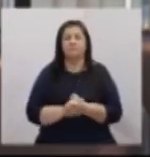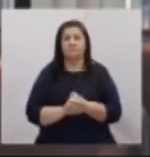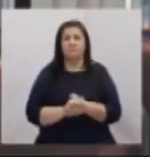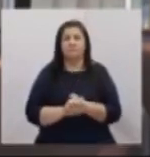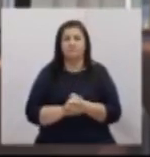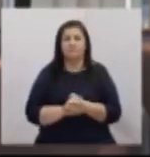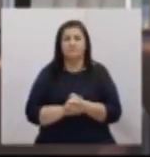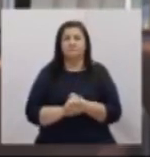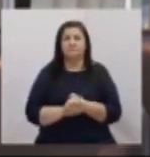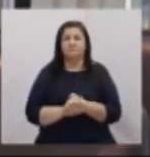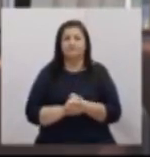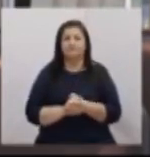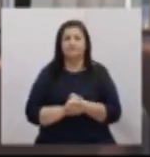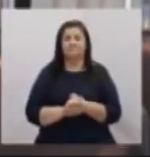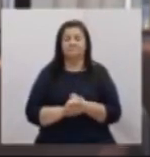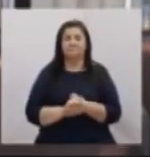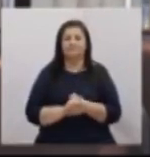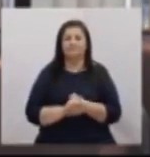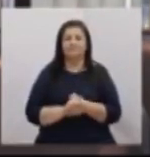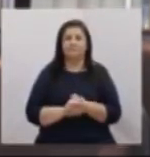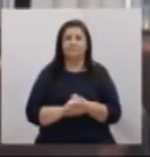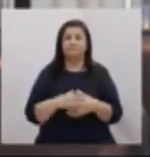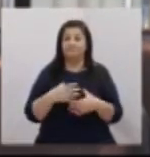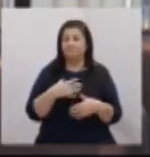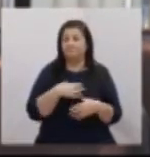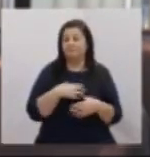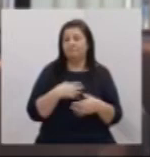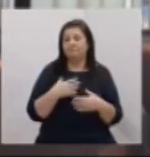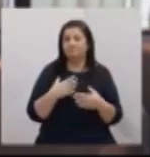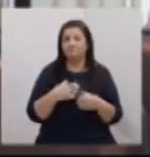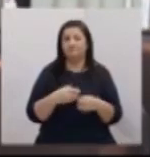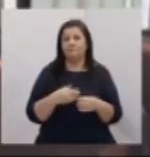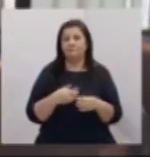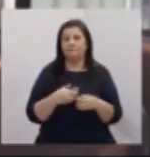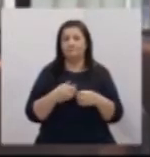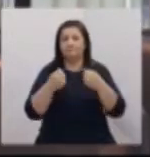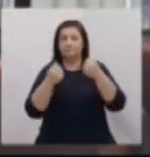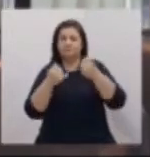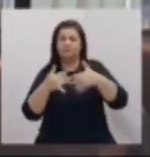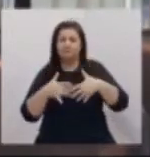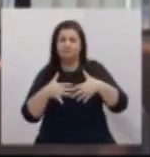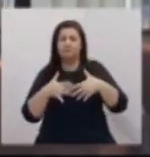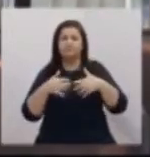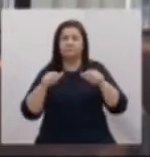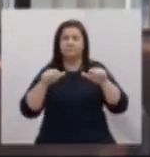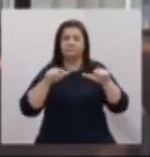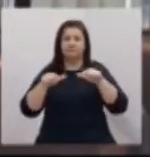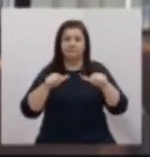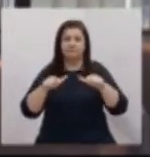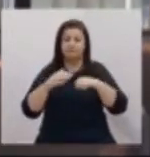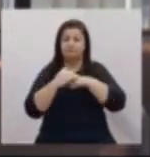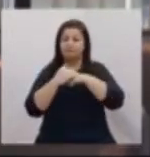Então, isso foi um dos meus, eu citei, né, nas minhas falas, que eu fui convidada a